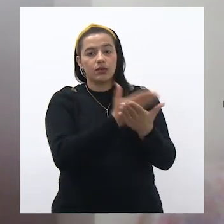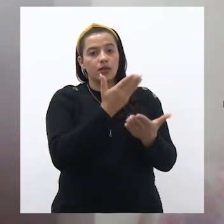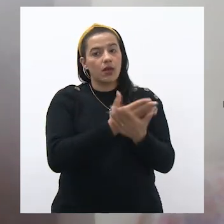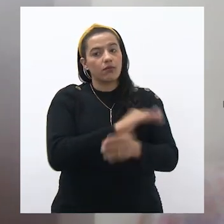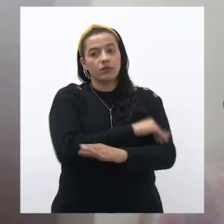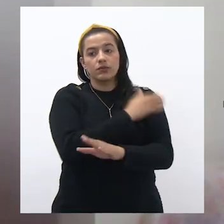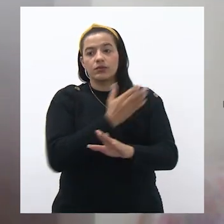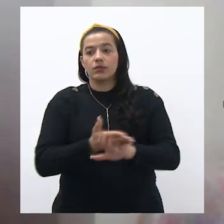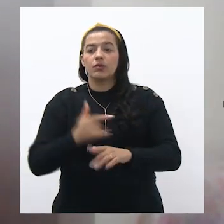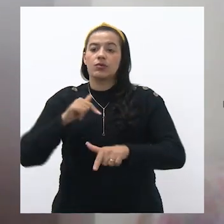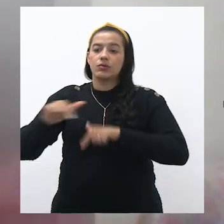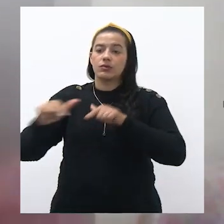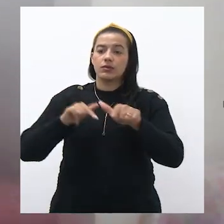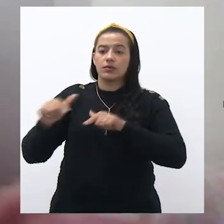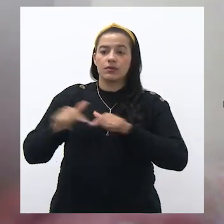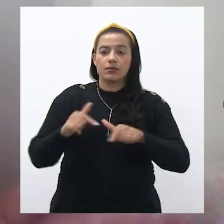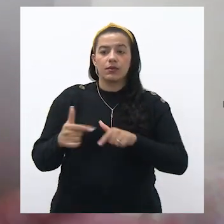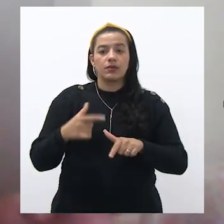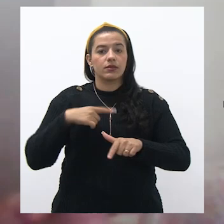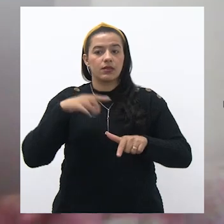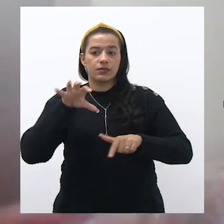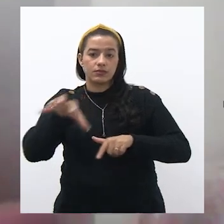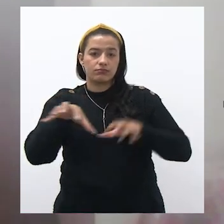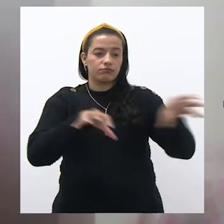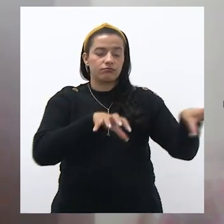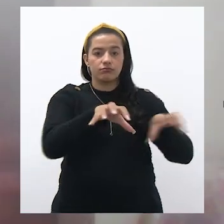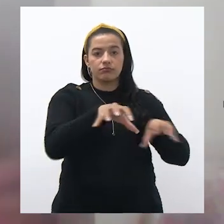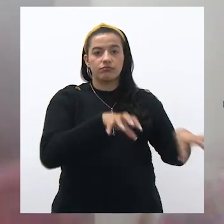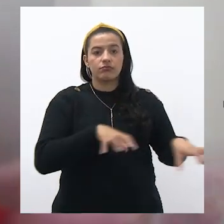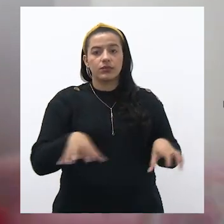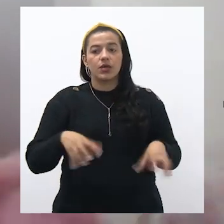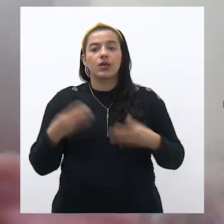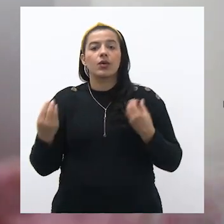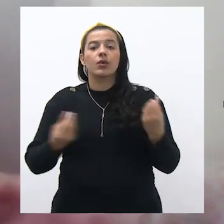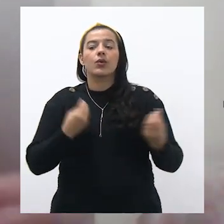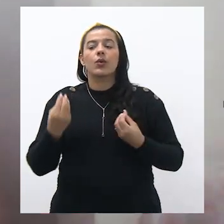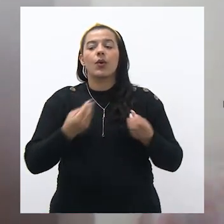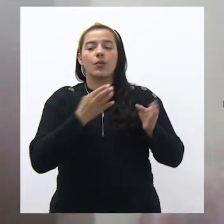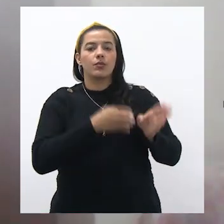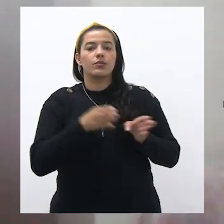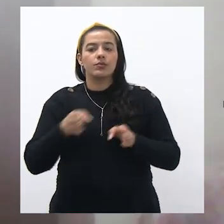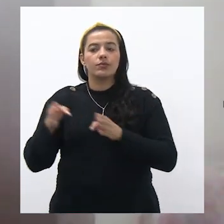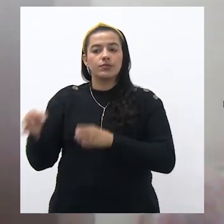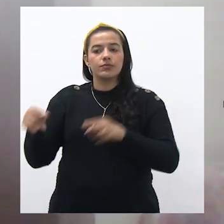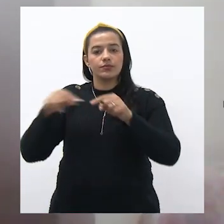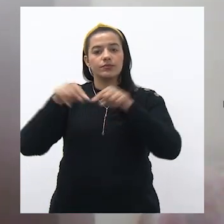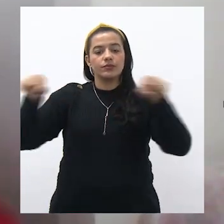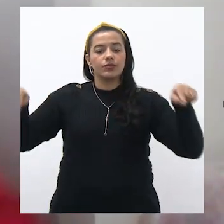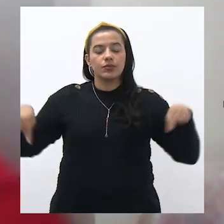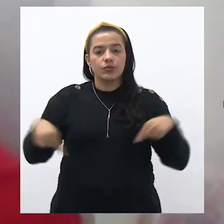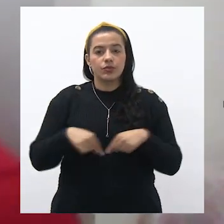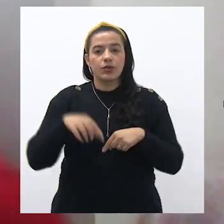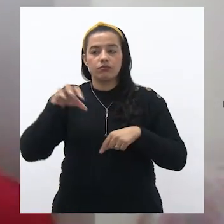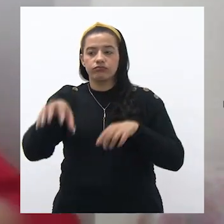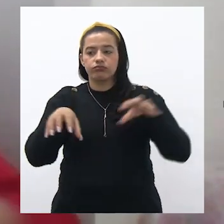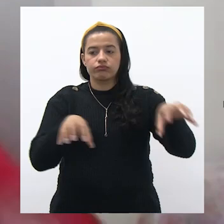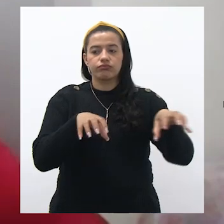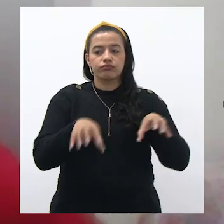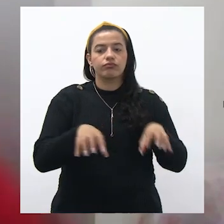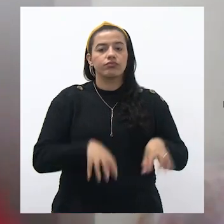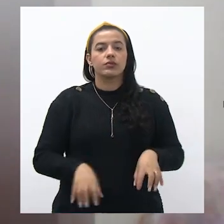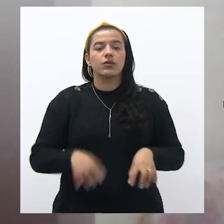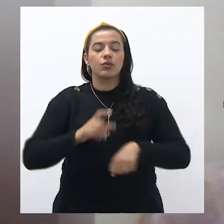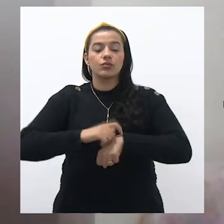outra trabalha aqui e a gente vai precisar se dividir. Então, como é que a gente vai reorganizar o espaço? Como é que a gente vai organizar os